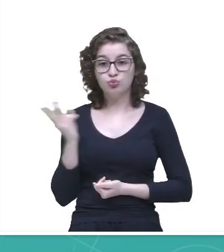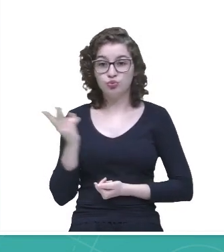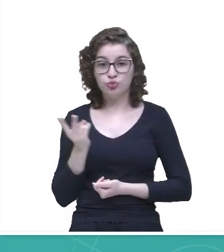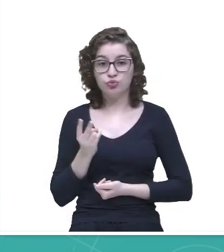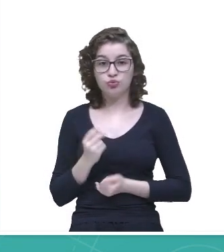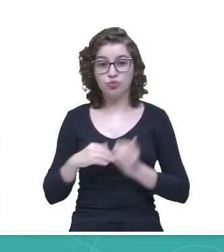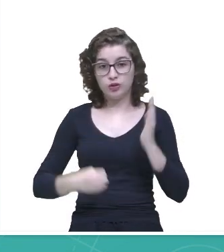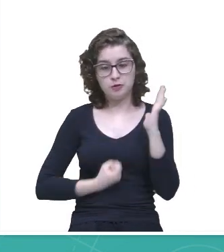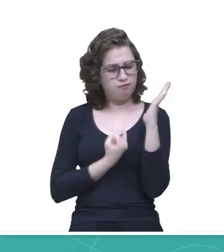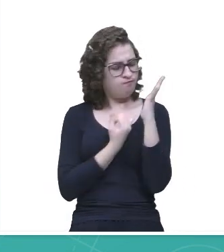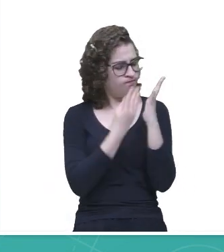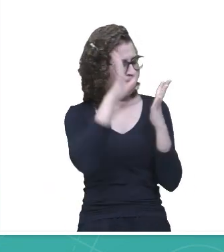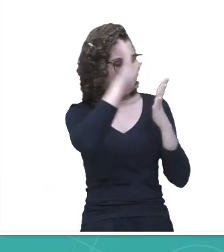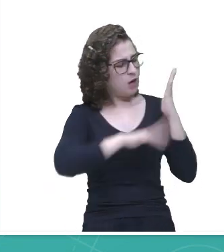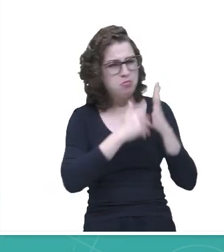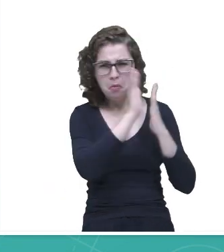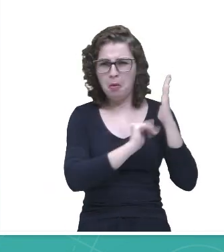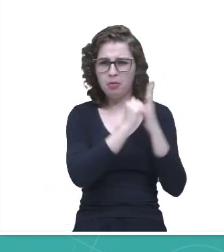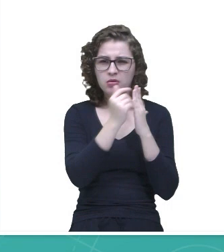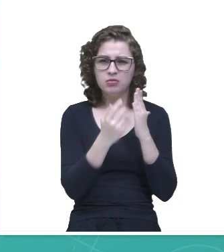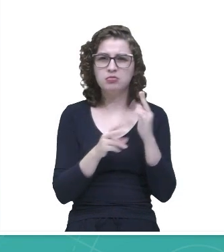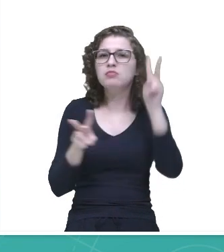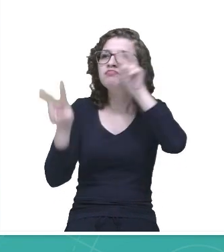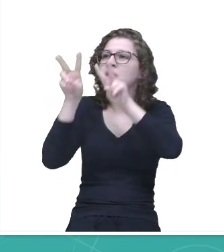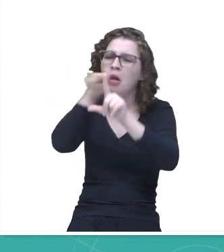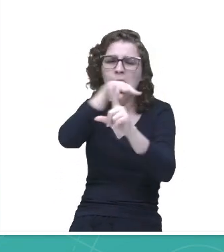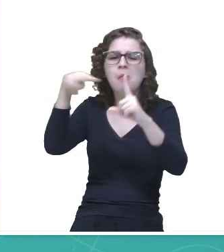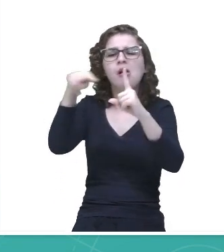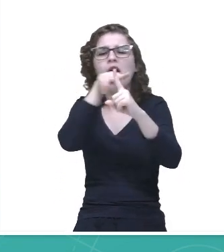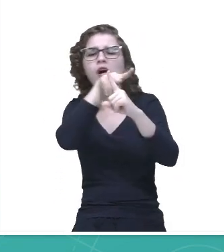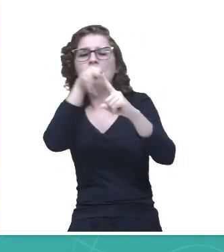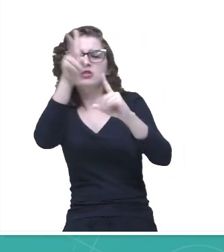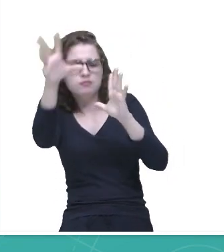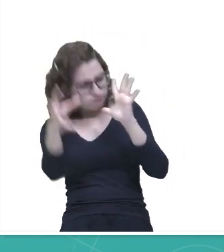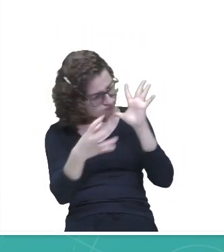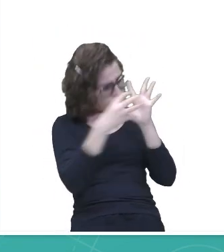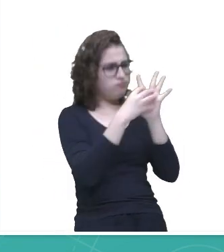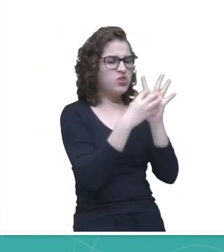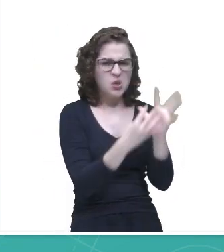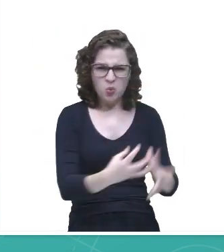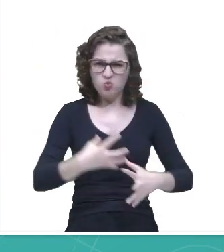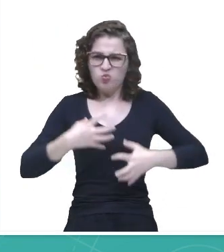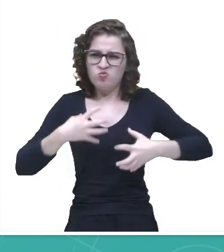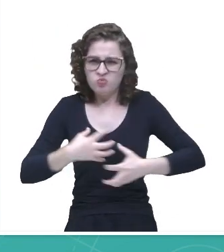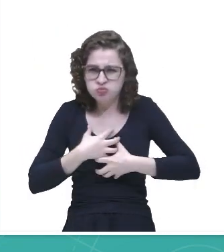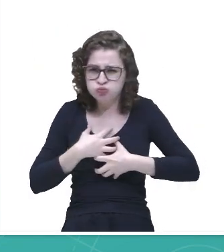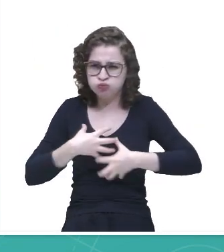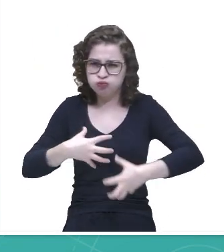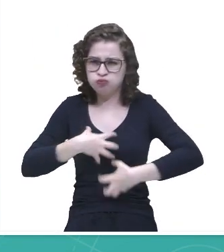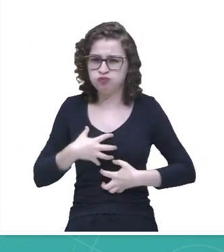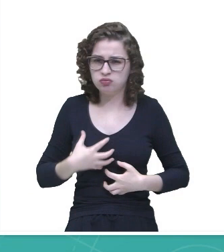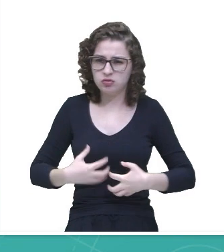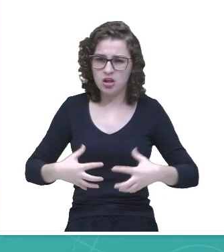Eles colocavam como se fosse a visão deles do mundo, a questão da dor, da revolta, né, da tristeza,